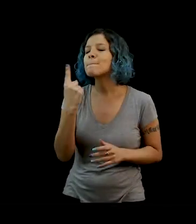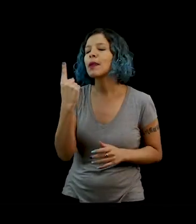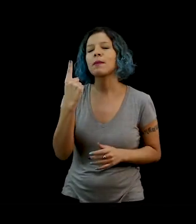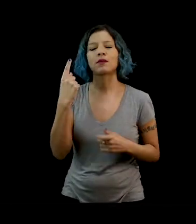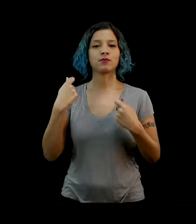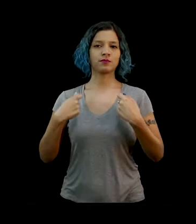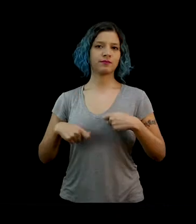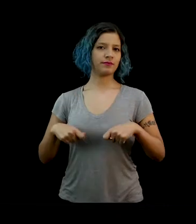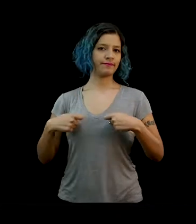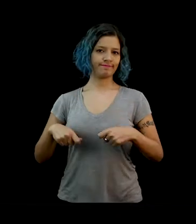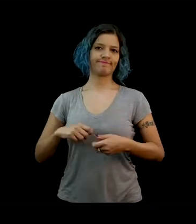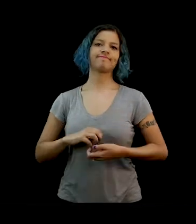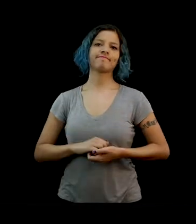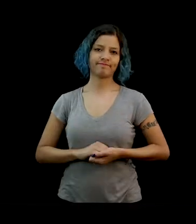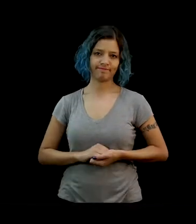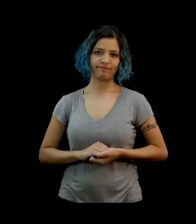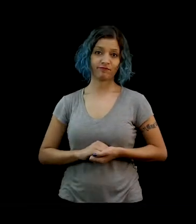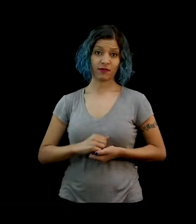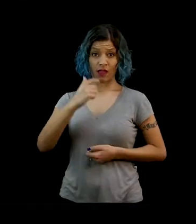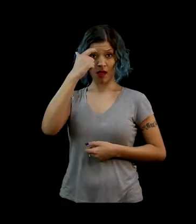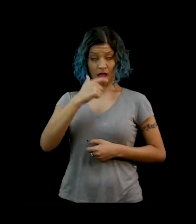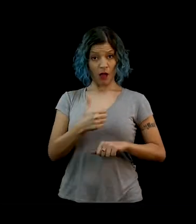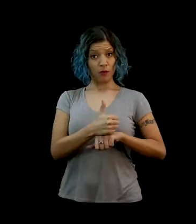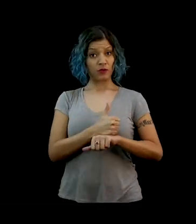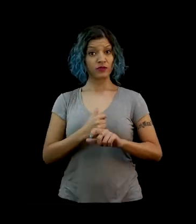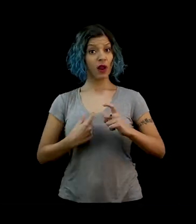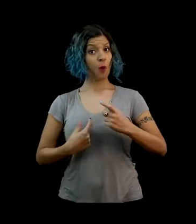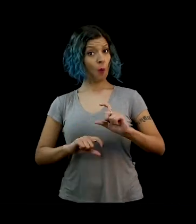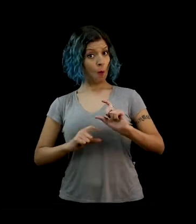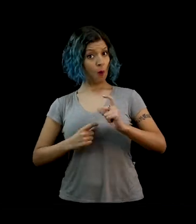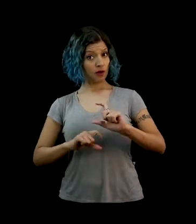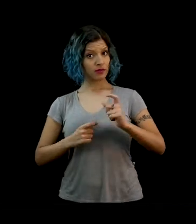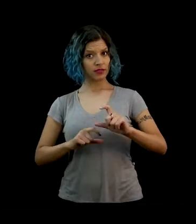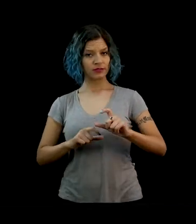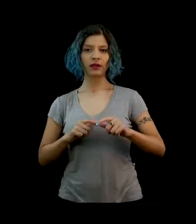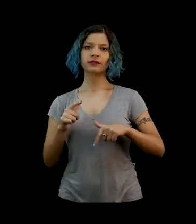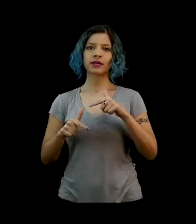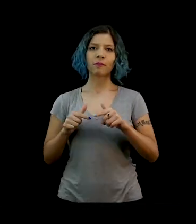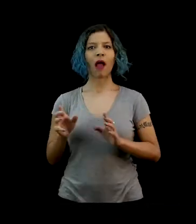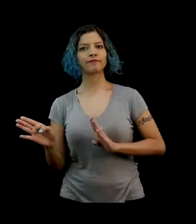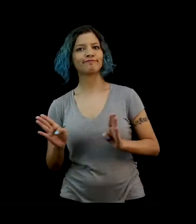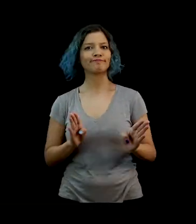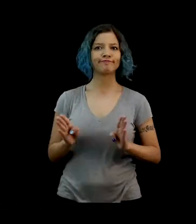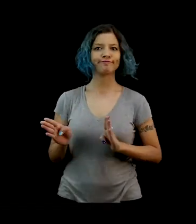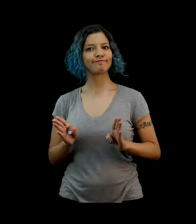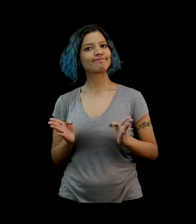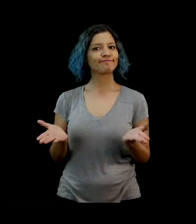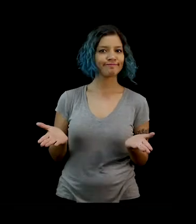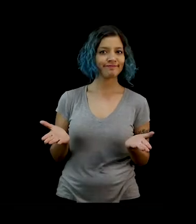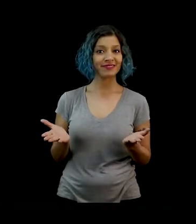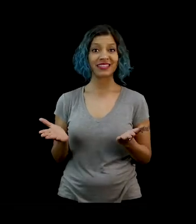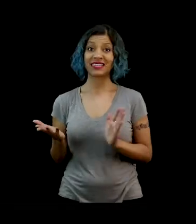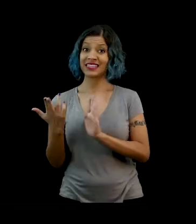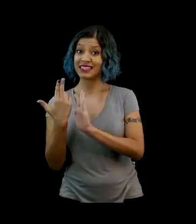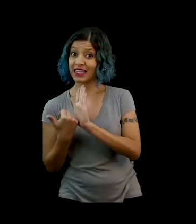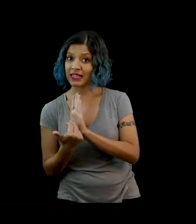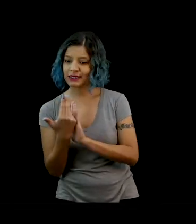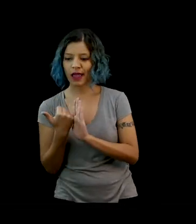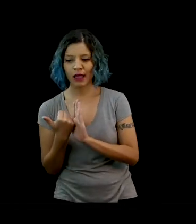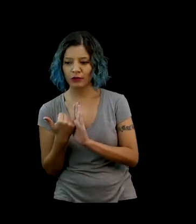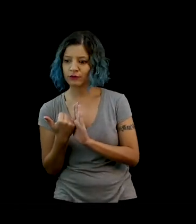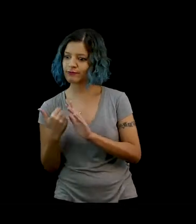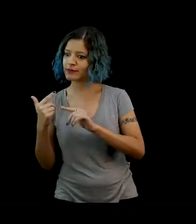empregos e sintam o desenho infelizmente ele acaba tendo que se encaixar com tudo isso então eu desenho